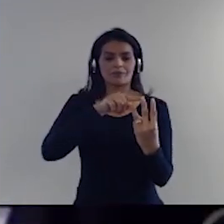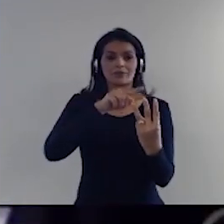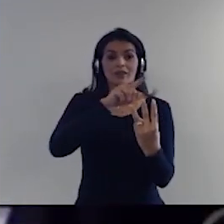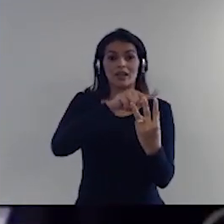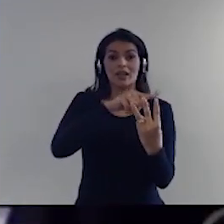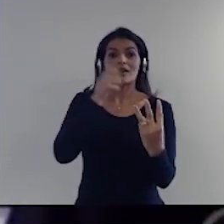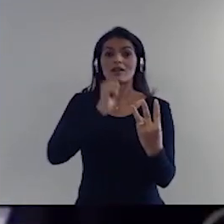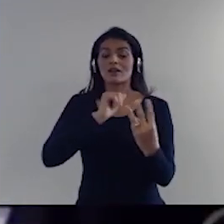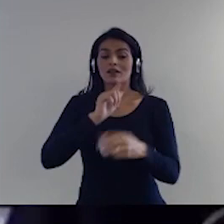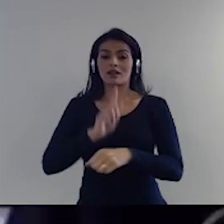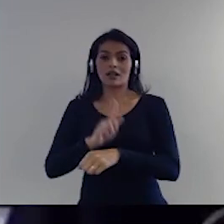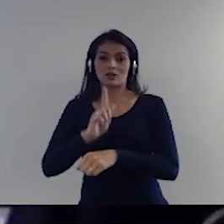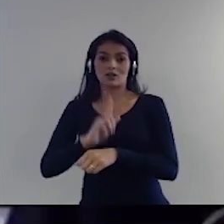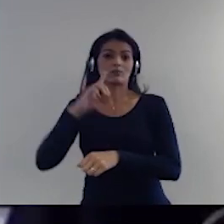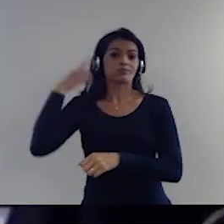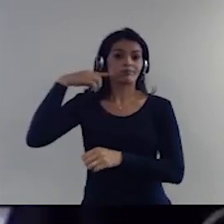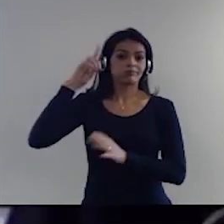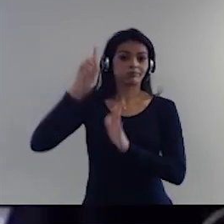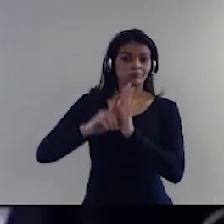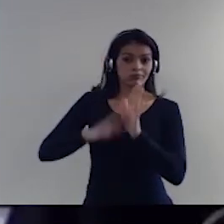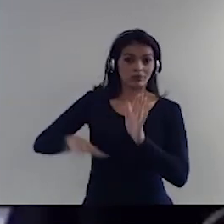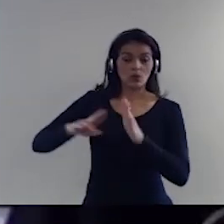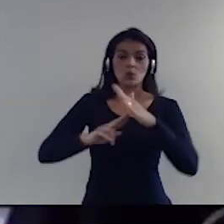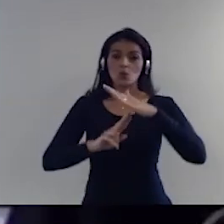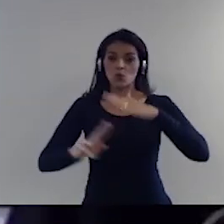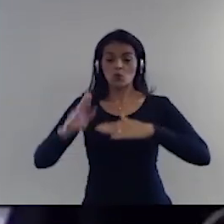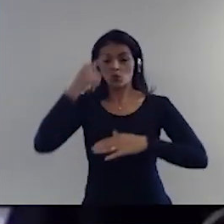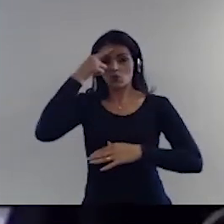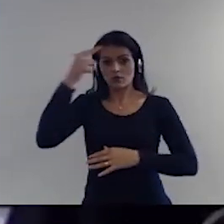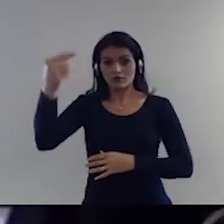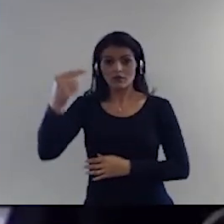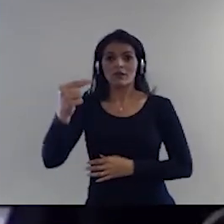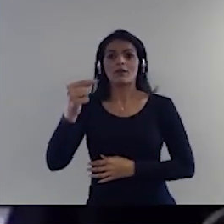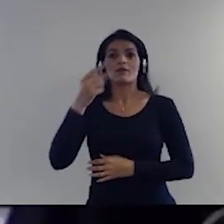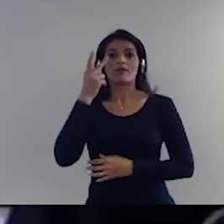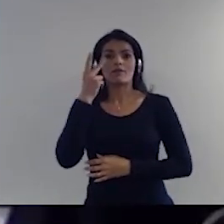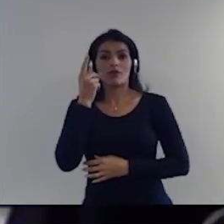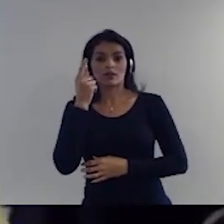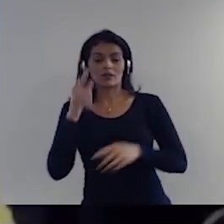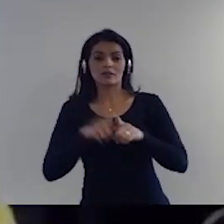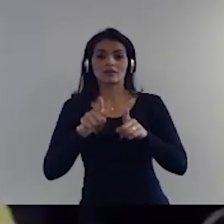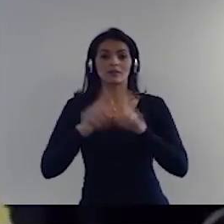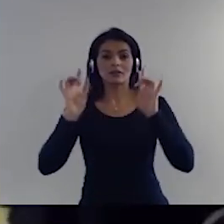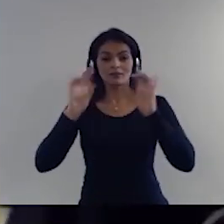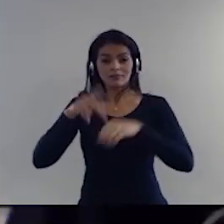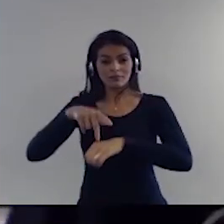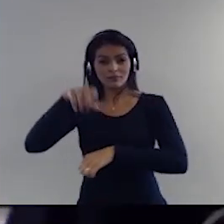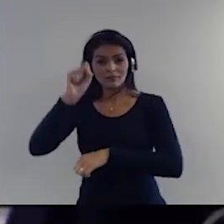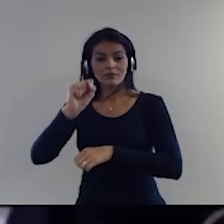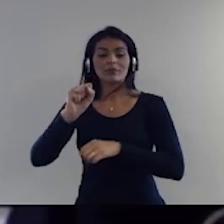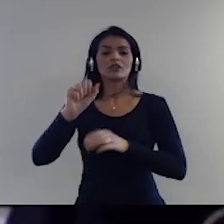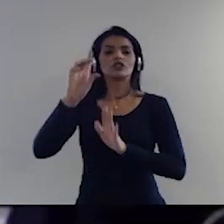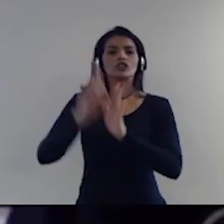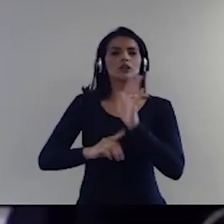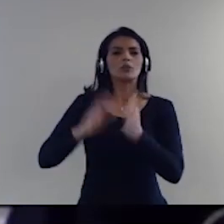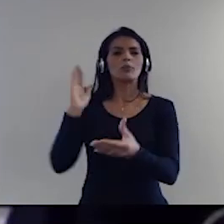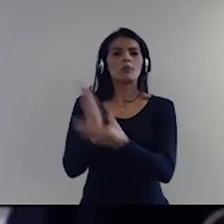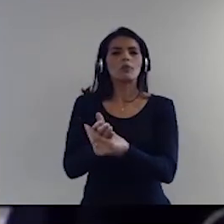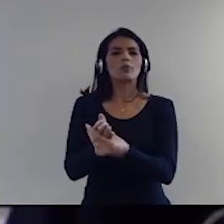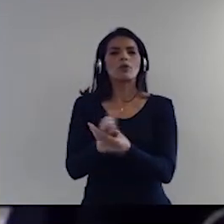é graduada em Direito pela Universidade de Fortaleza, é especialista em Direito Processual e em Docência do Ensino